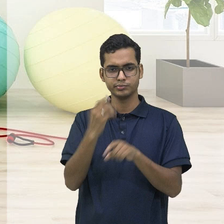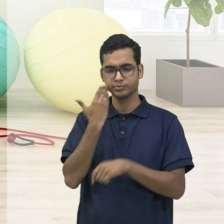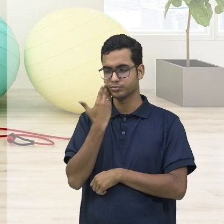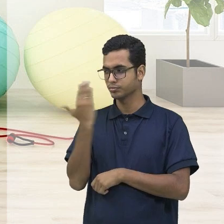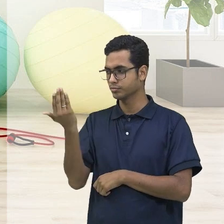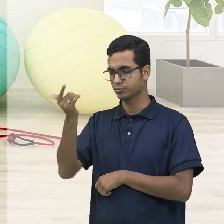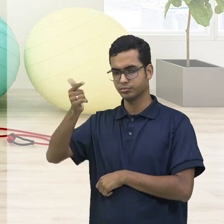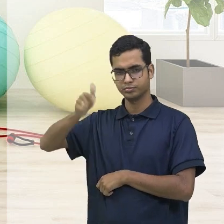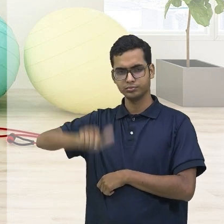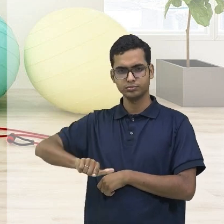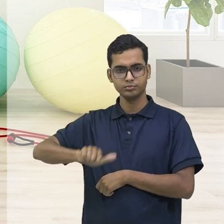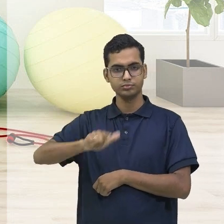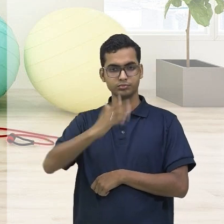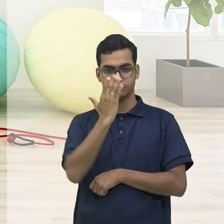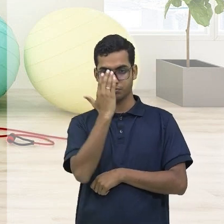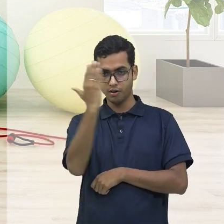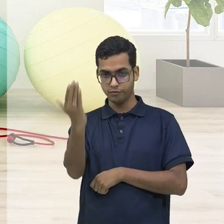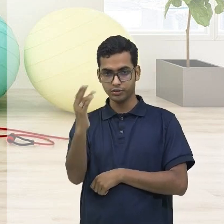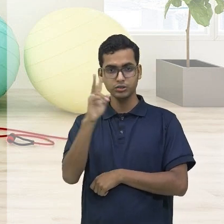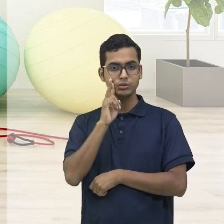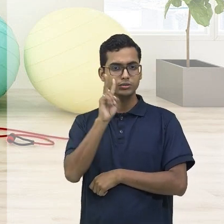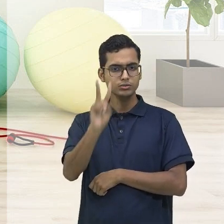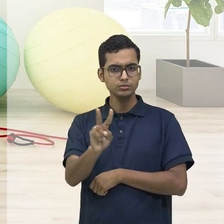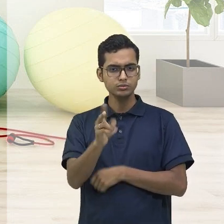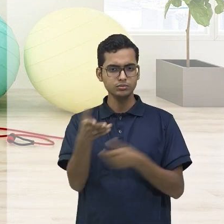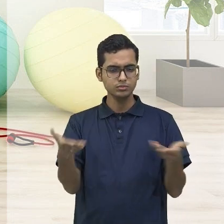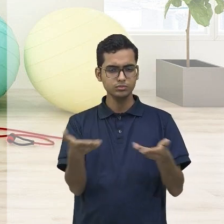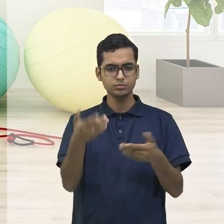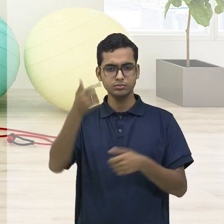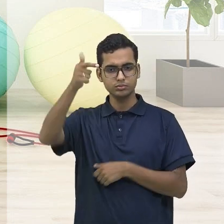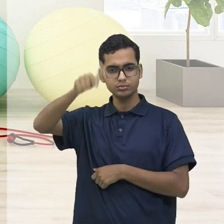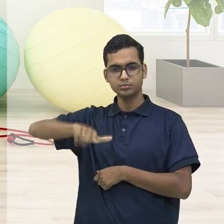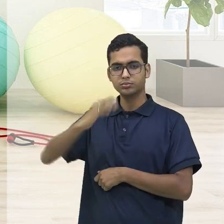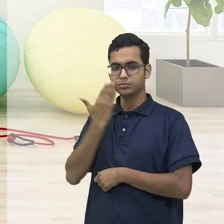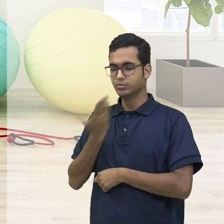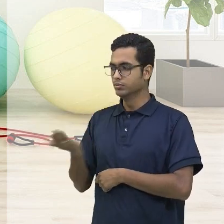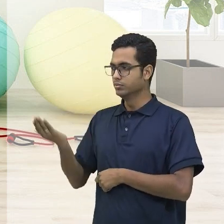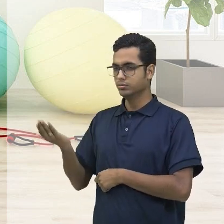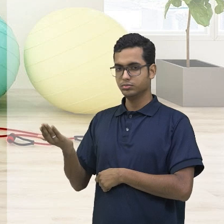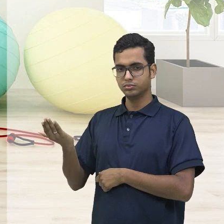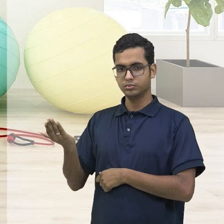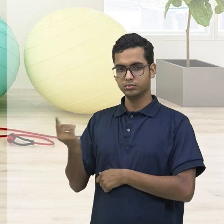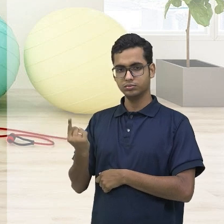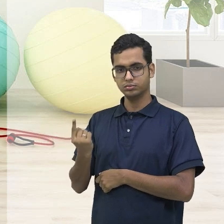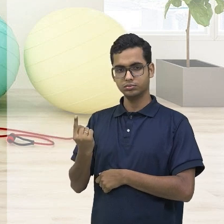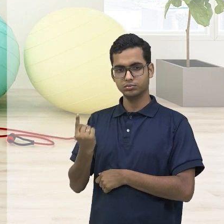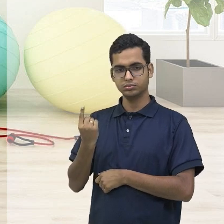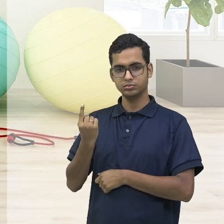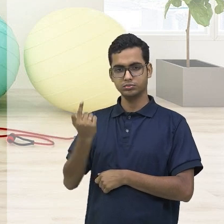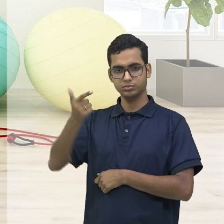isso. Olhando para frente agora, tá? Vou parar de olhar para vocês. Vamos lá. 1,